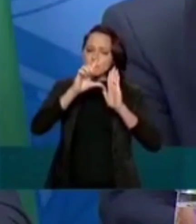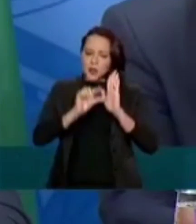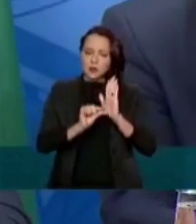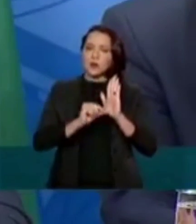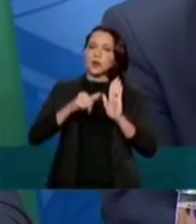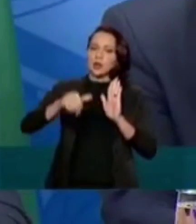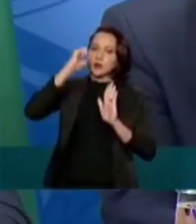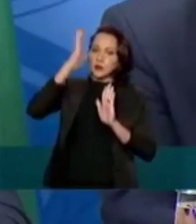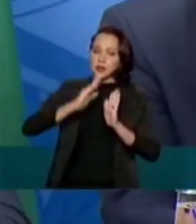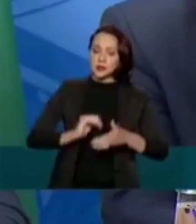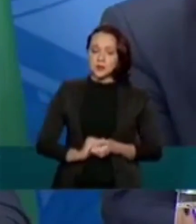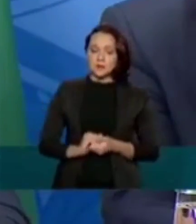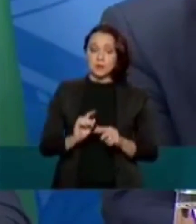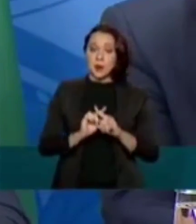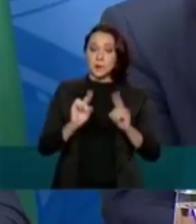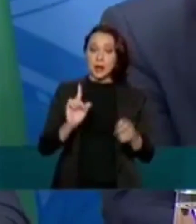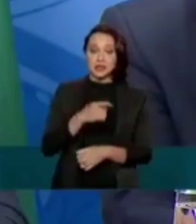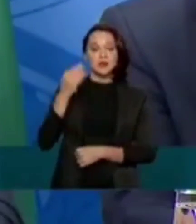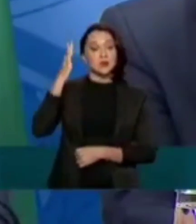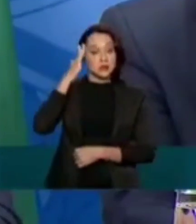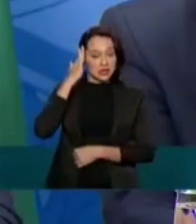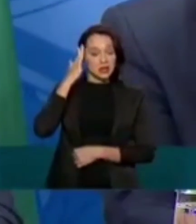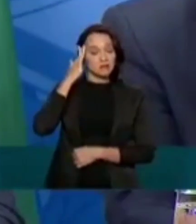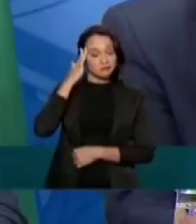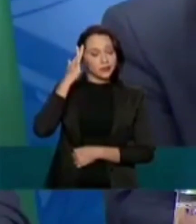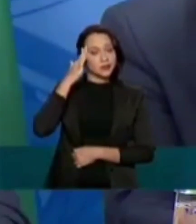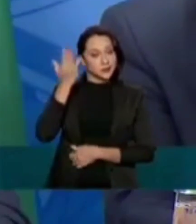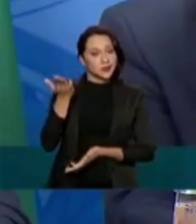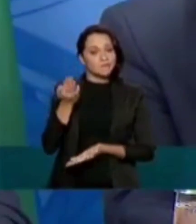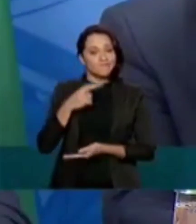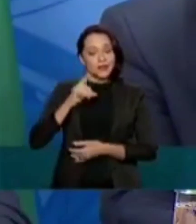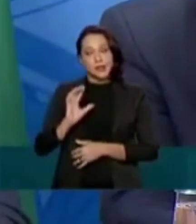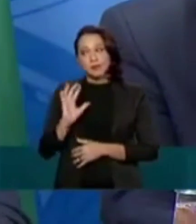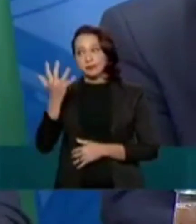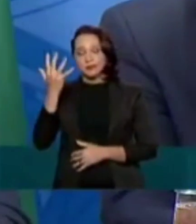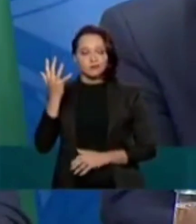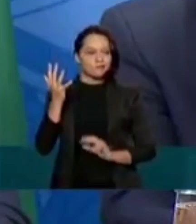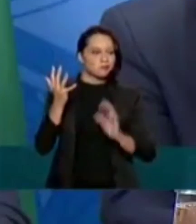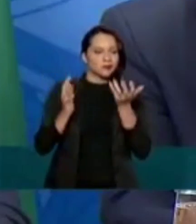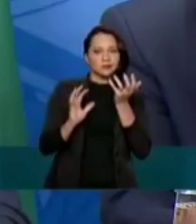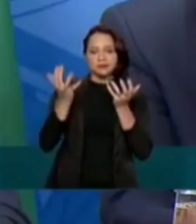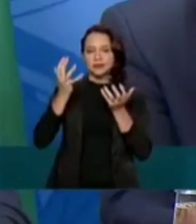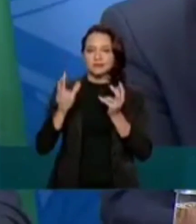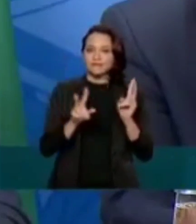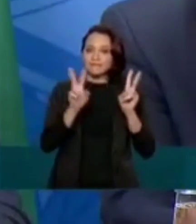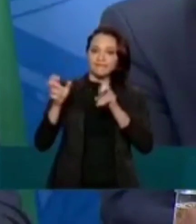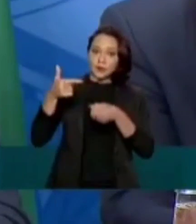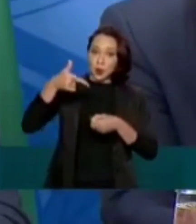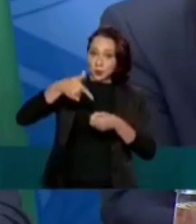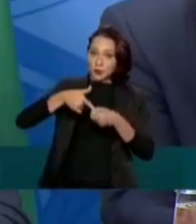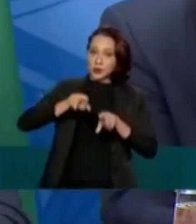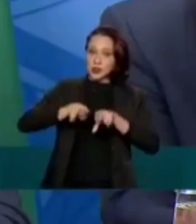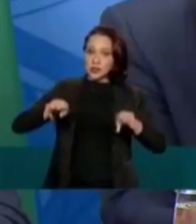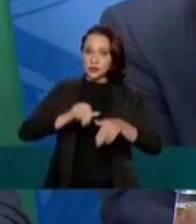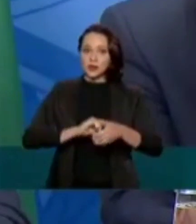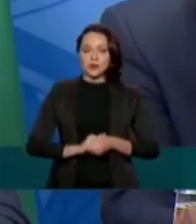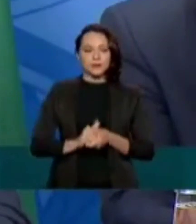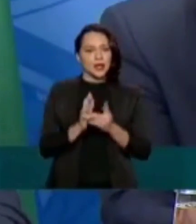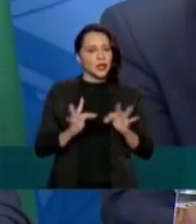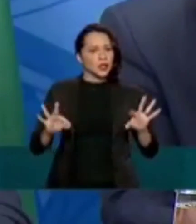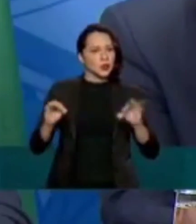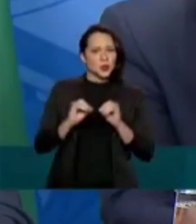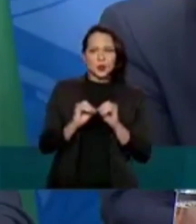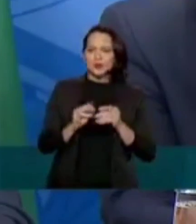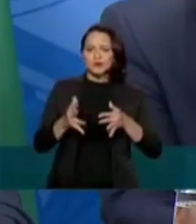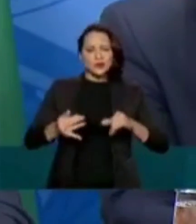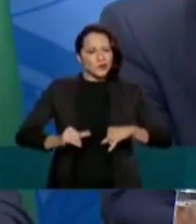Brasil. Mas nós sabemos o que vem acontecendo na questão dos combustíveis, onde todos